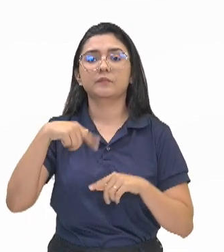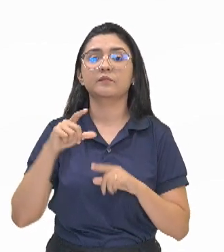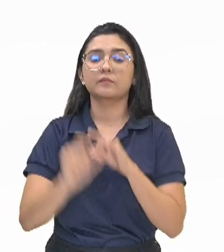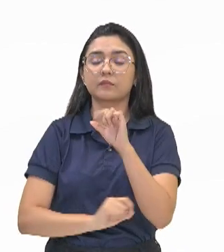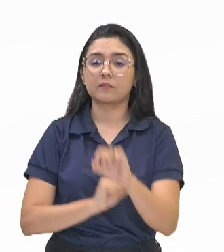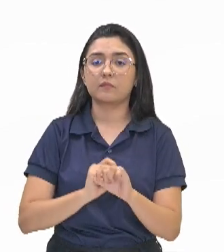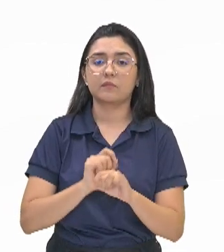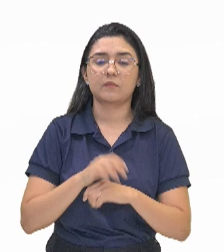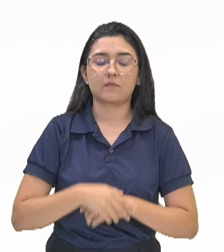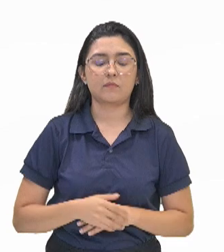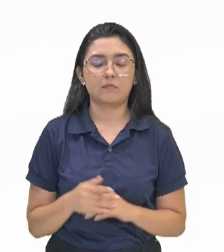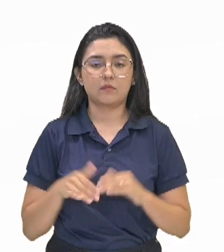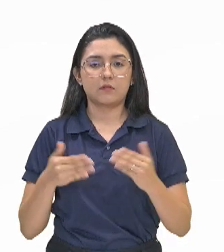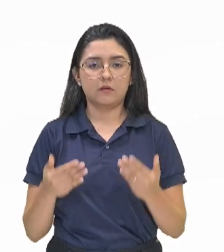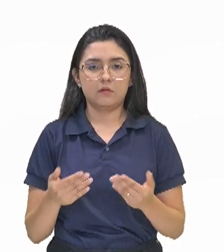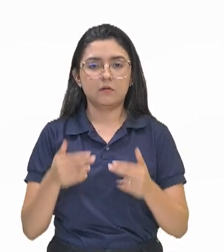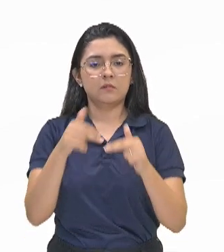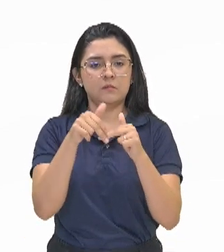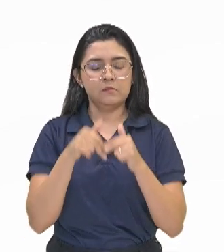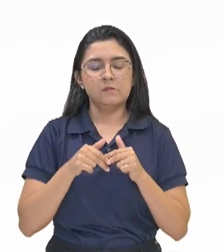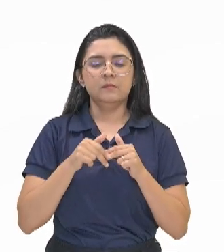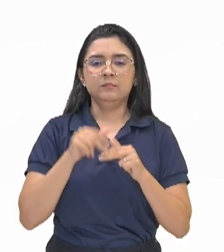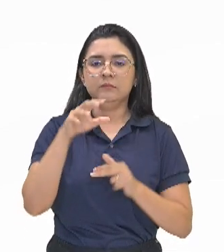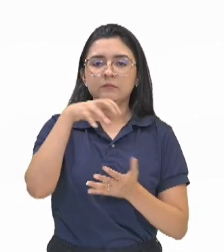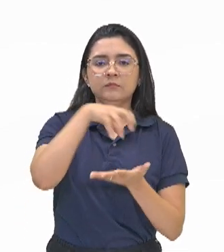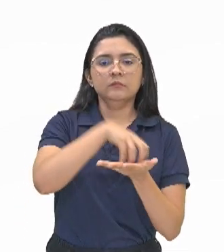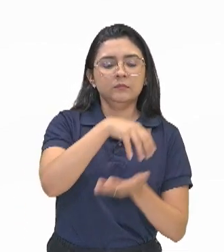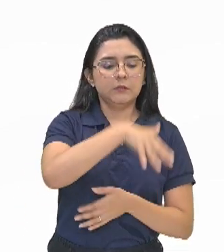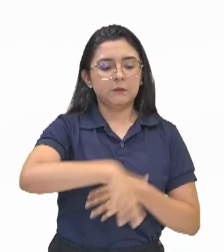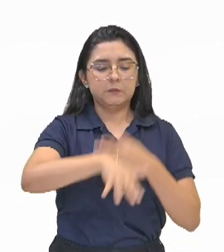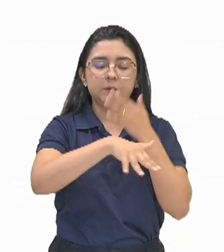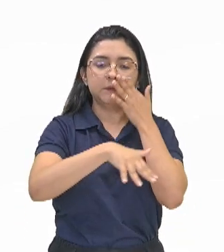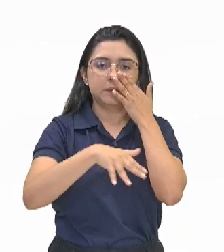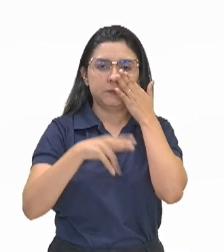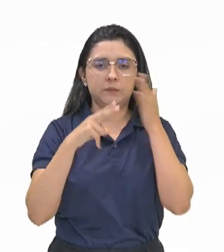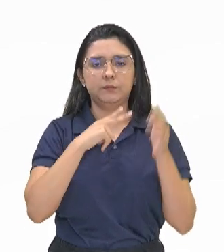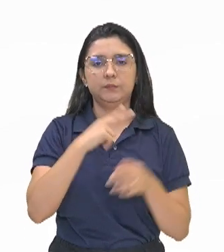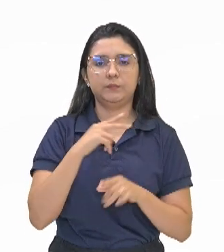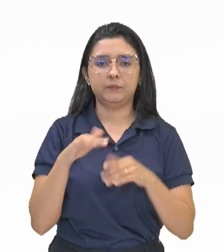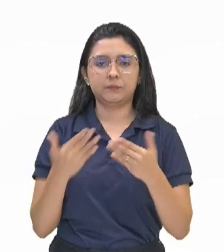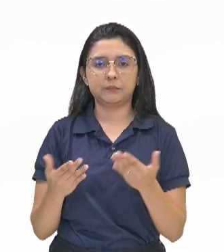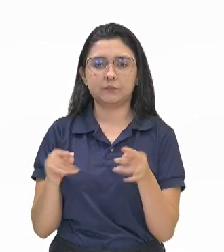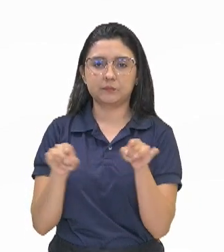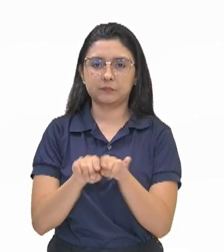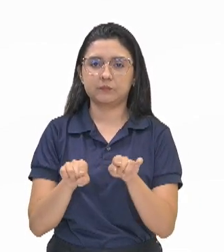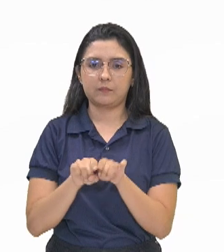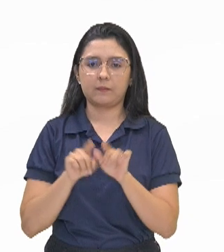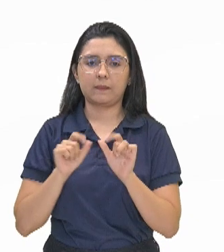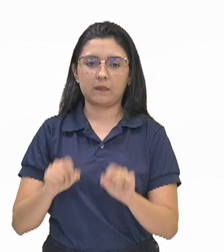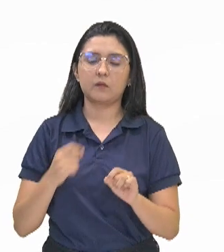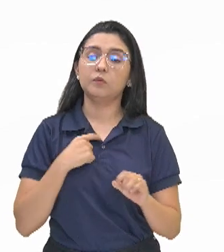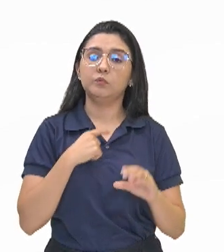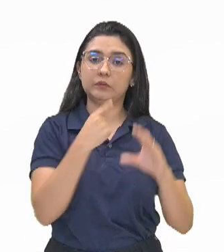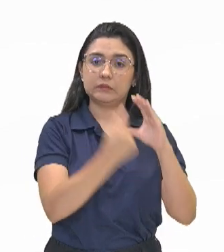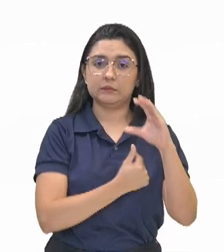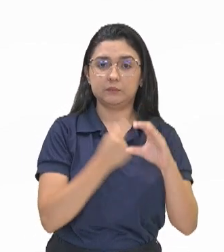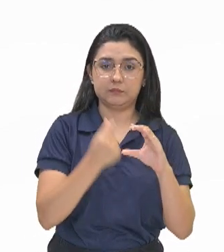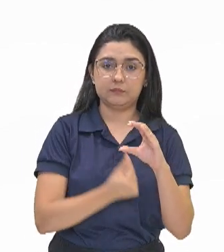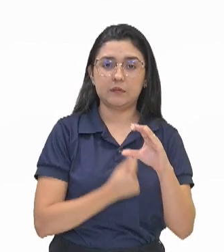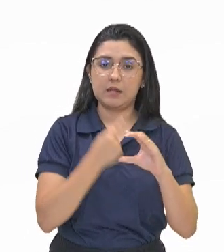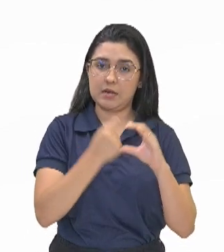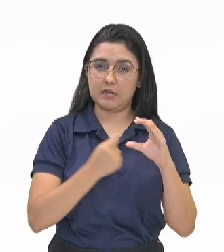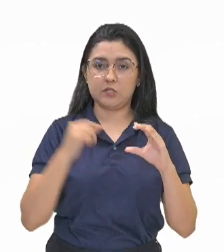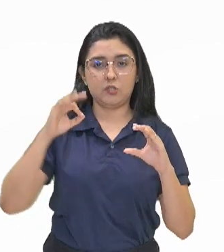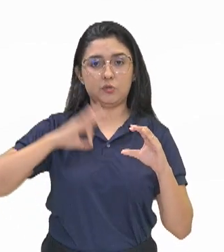seria nessa propriedade privada. O trabalho no capitalismo é assalariado. Então